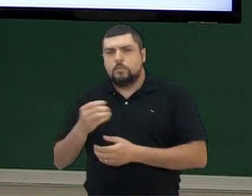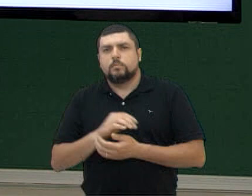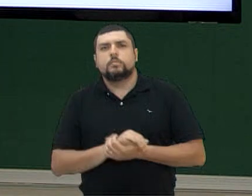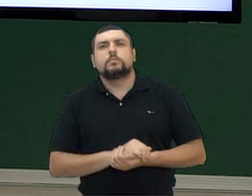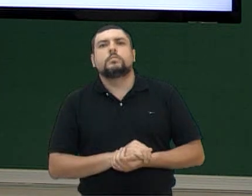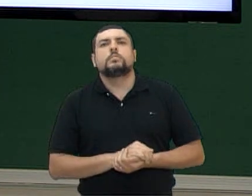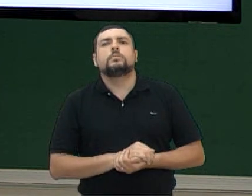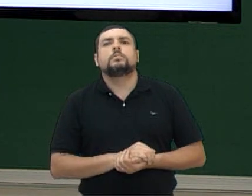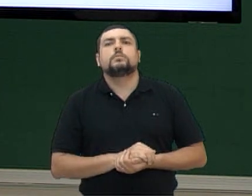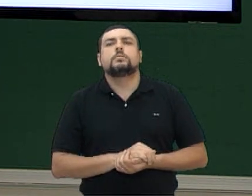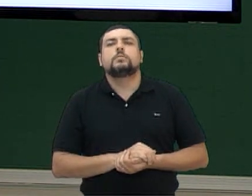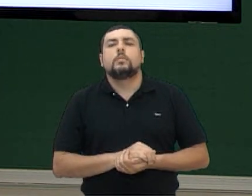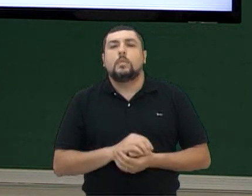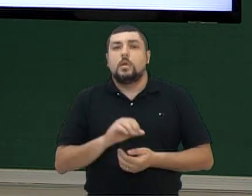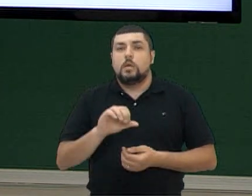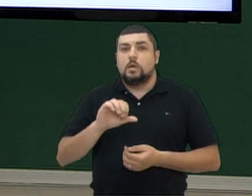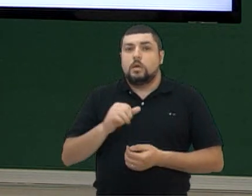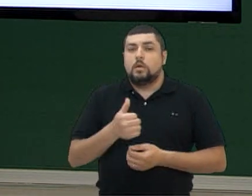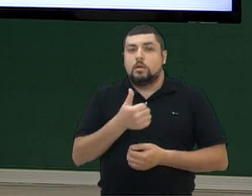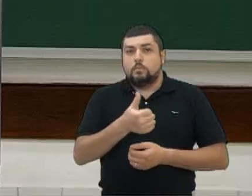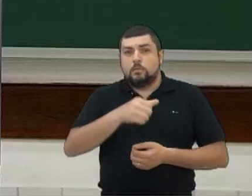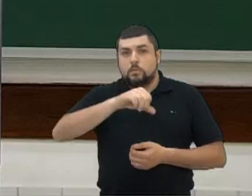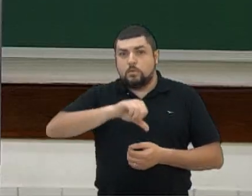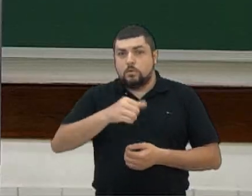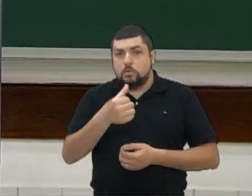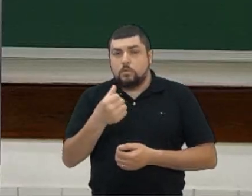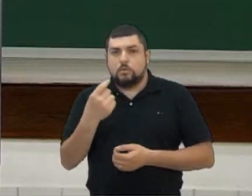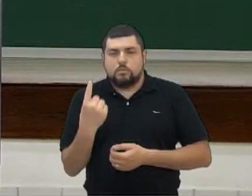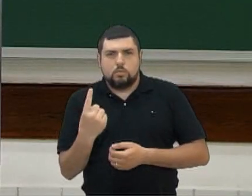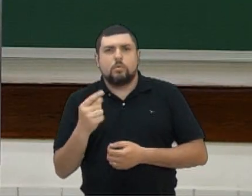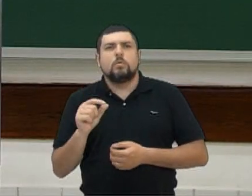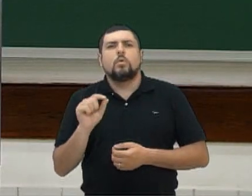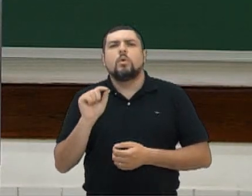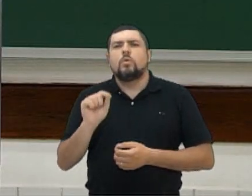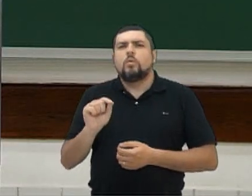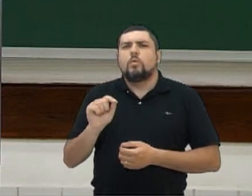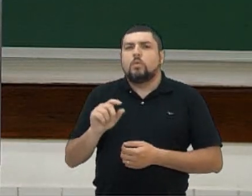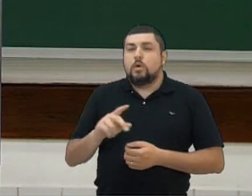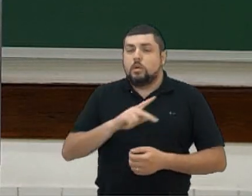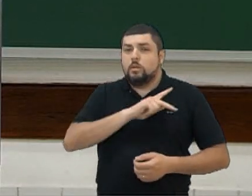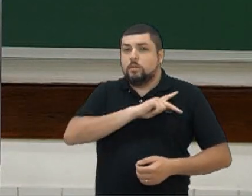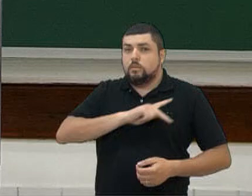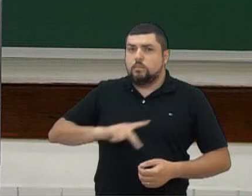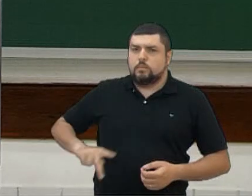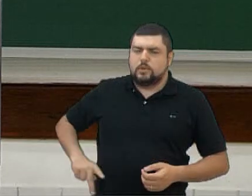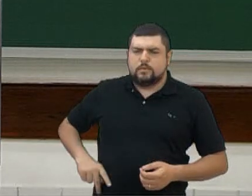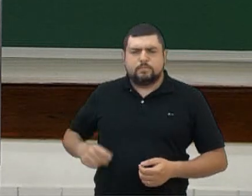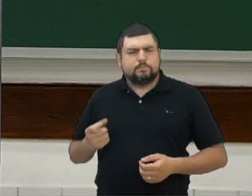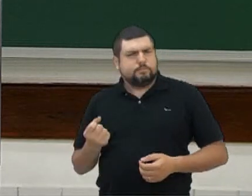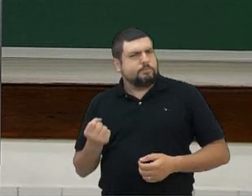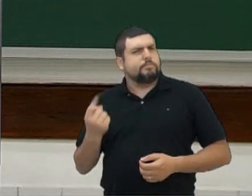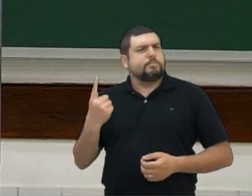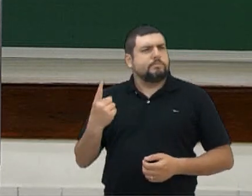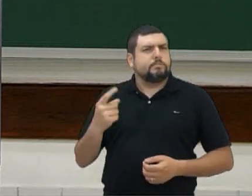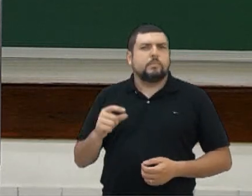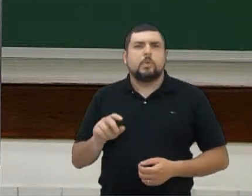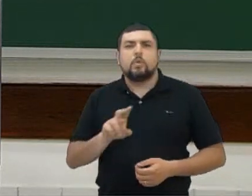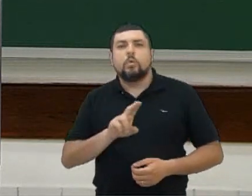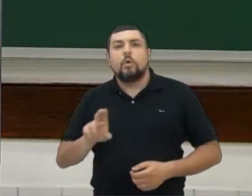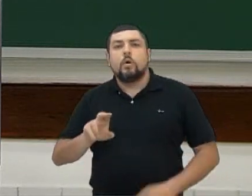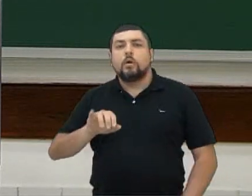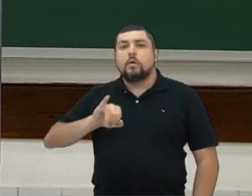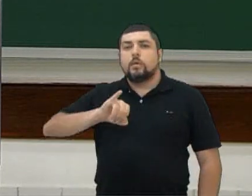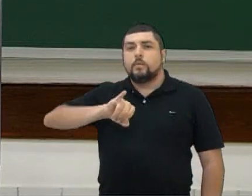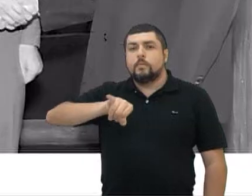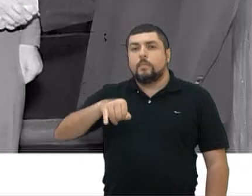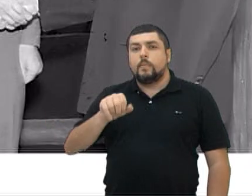Em 61, a eleição de um presidente que foi uma figura bastante controversa, que é o presidente Jânio Quadros, que